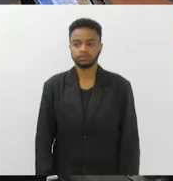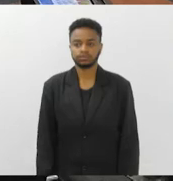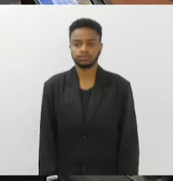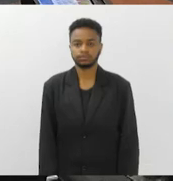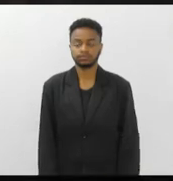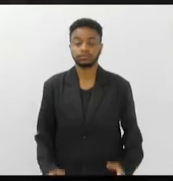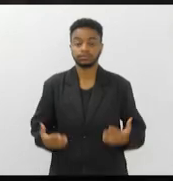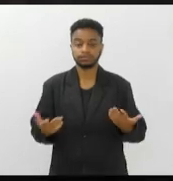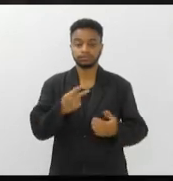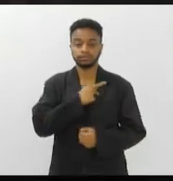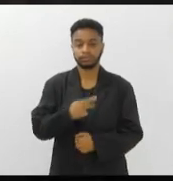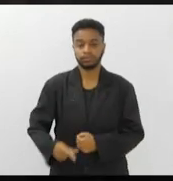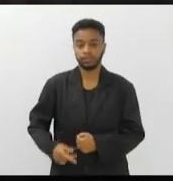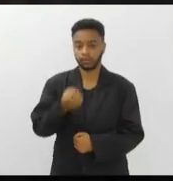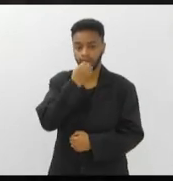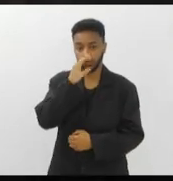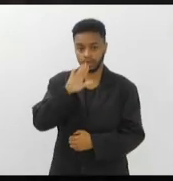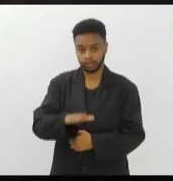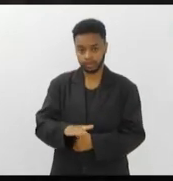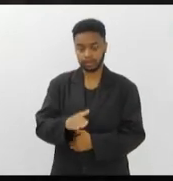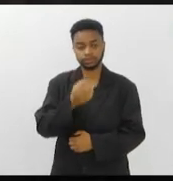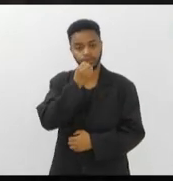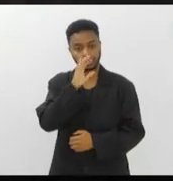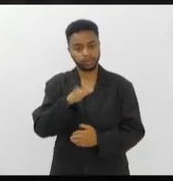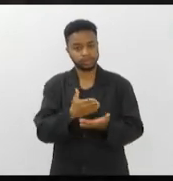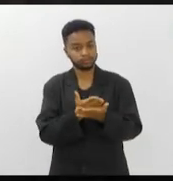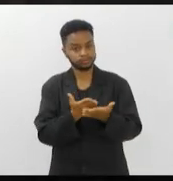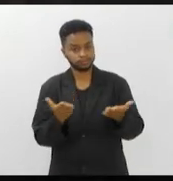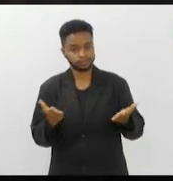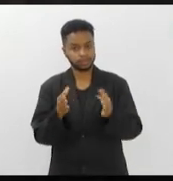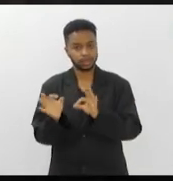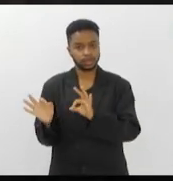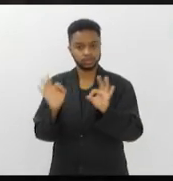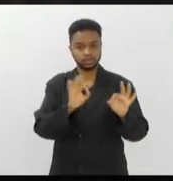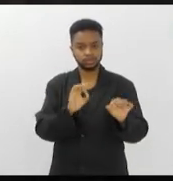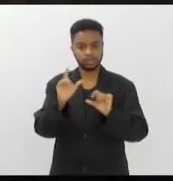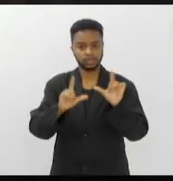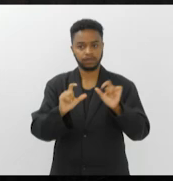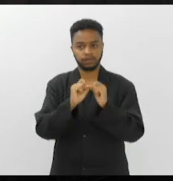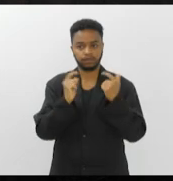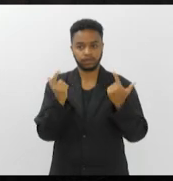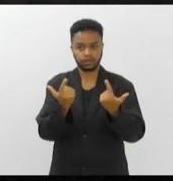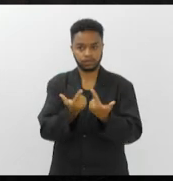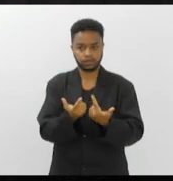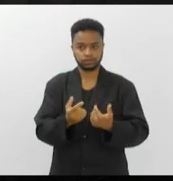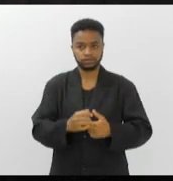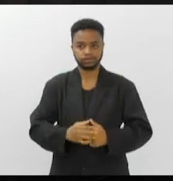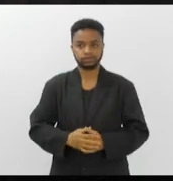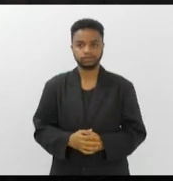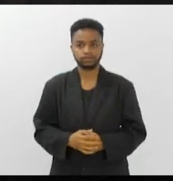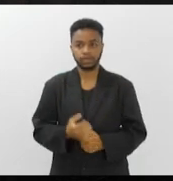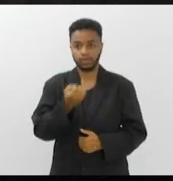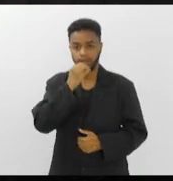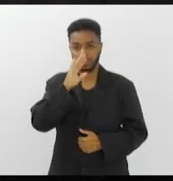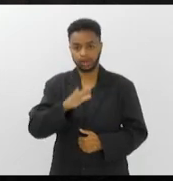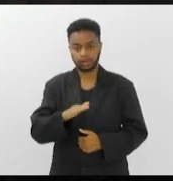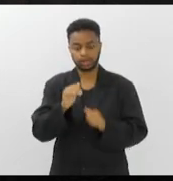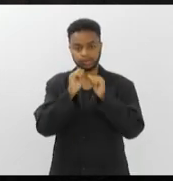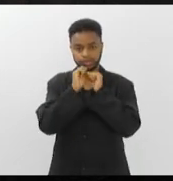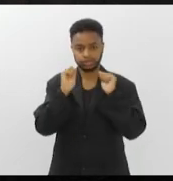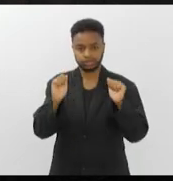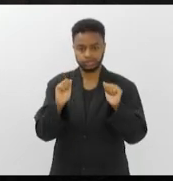Senhor presidente, boa tarde. Boa tarde a todos que nos acompanham na TV Alerj. Boa tarde a toda a